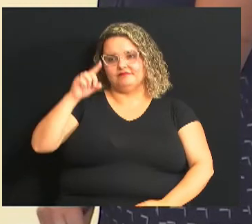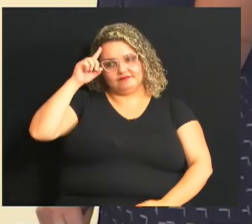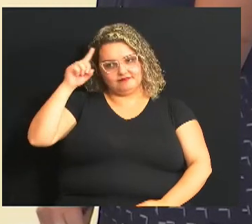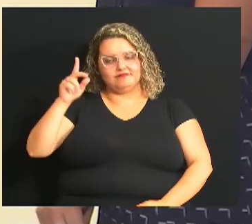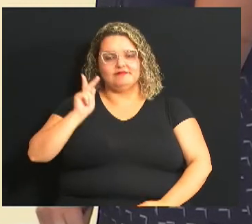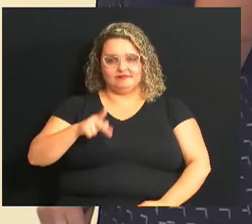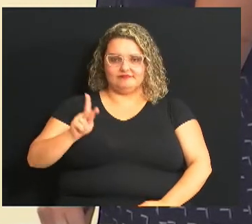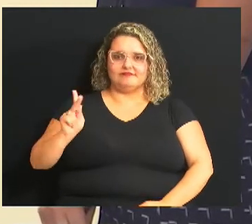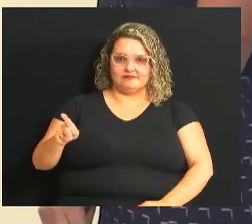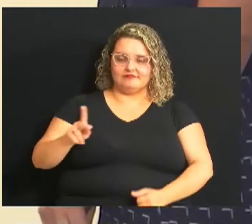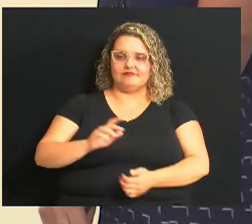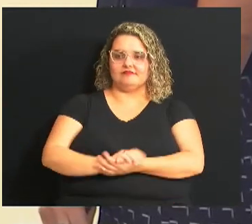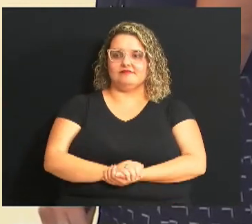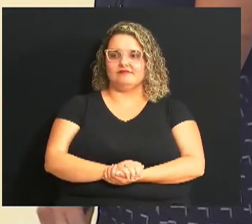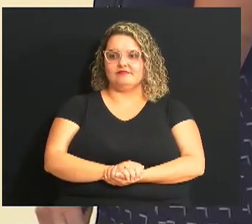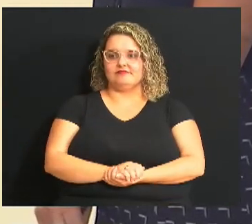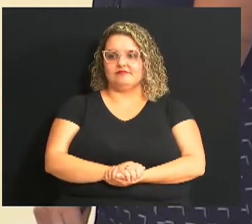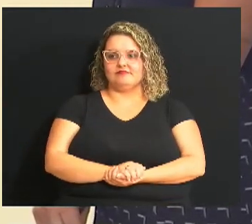professor,